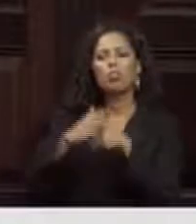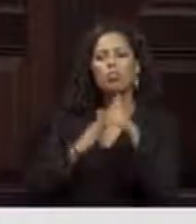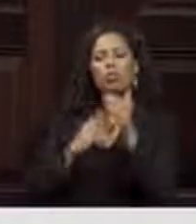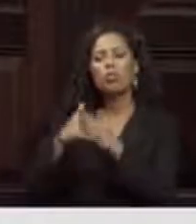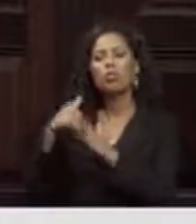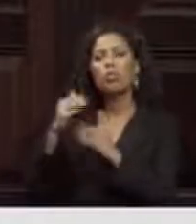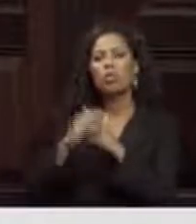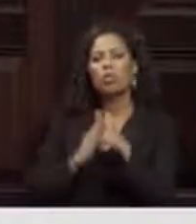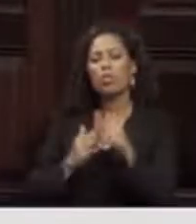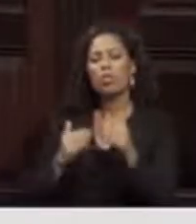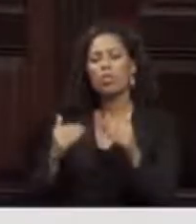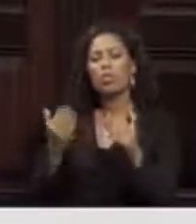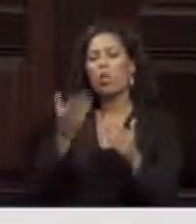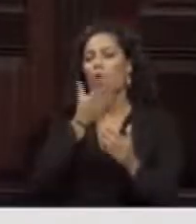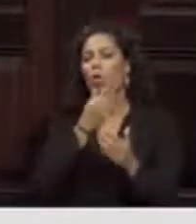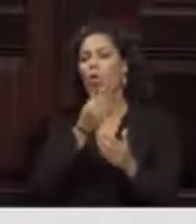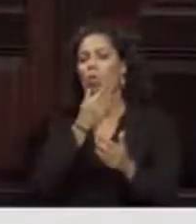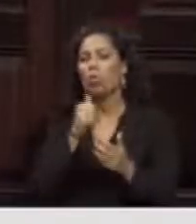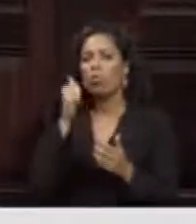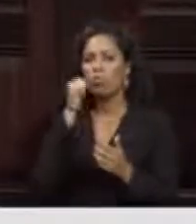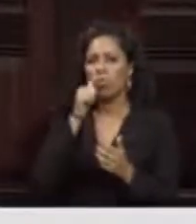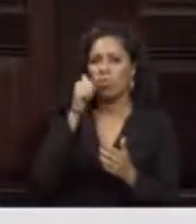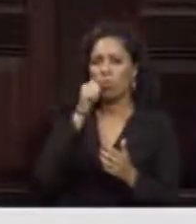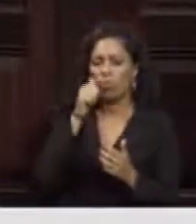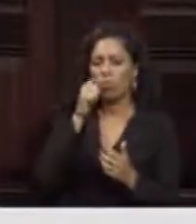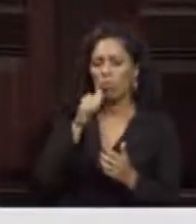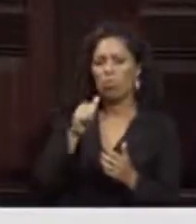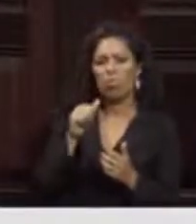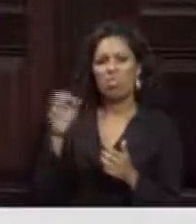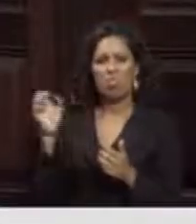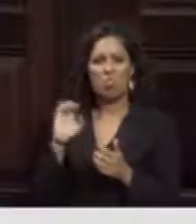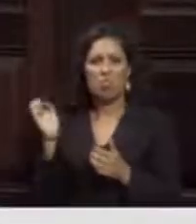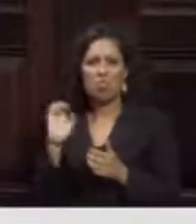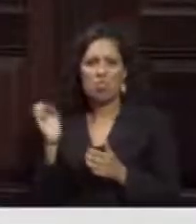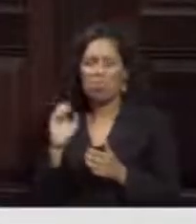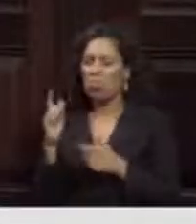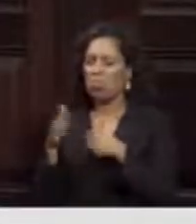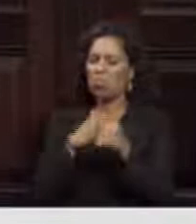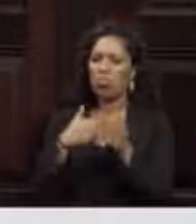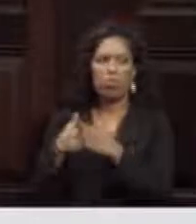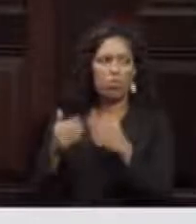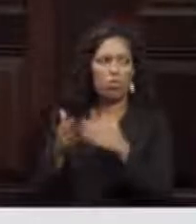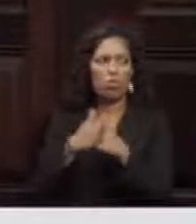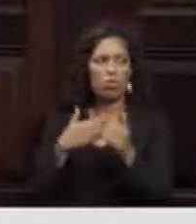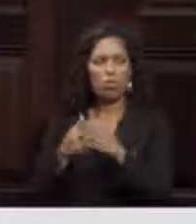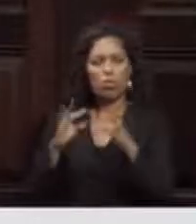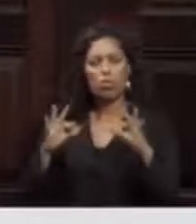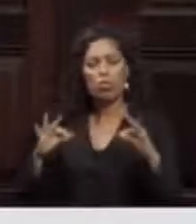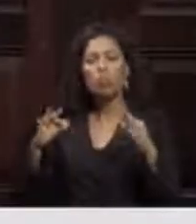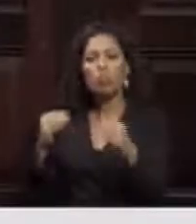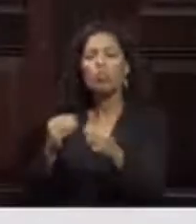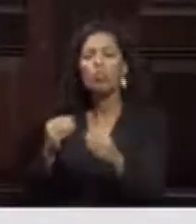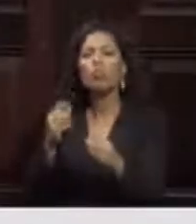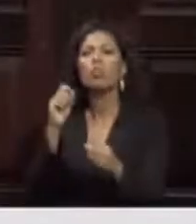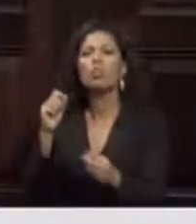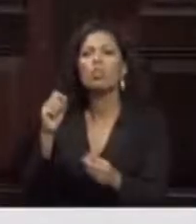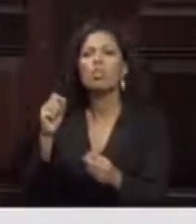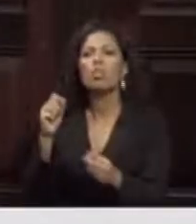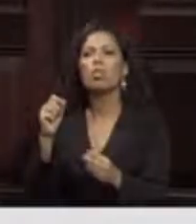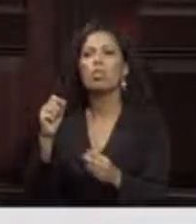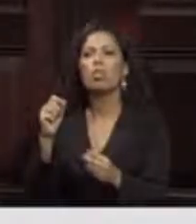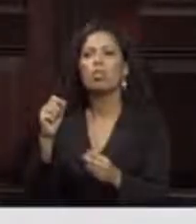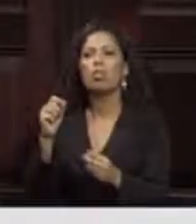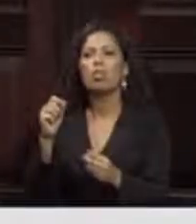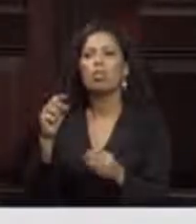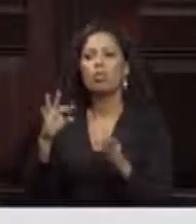mulheres de diversas orientações sexuais. E todos são meus companheiros. Todos